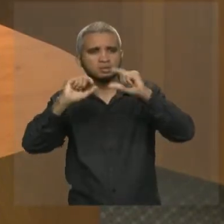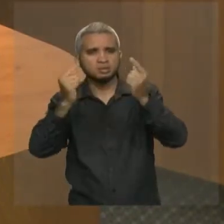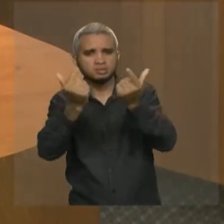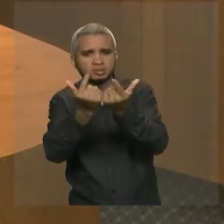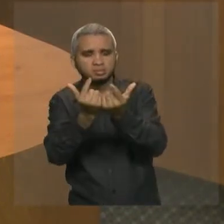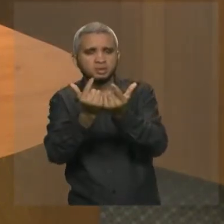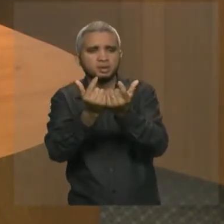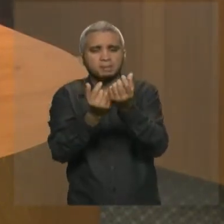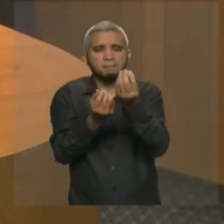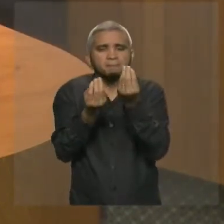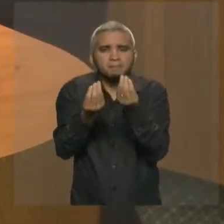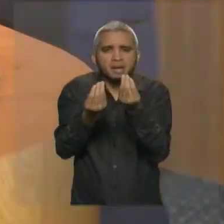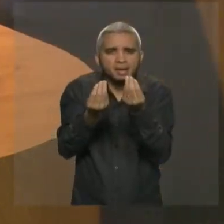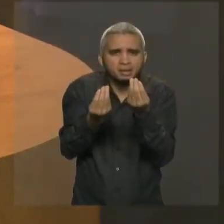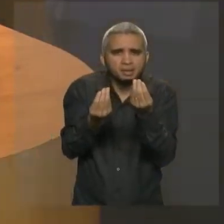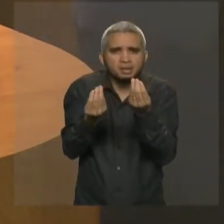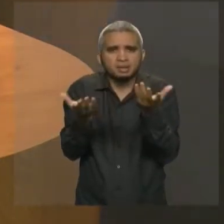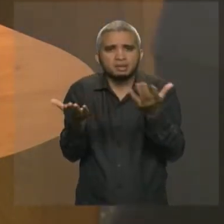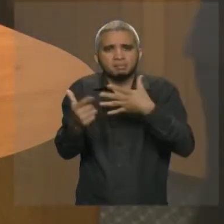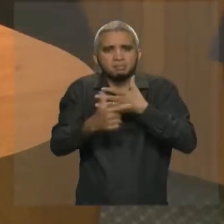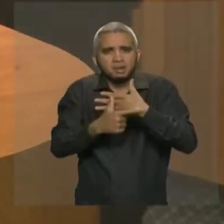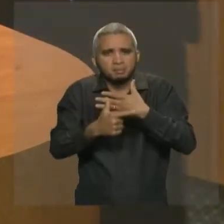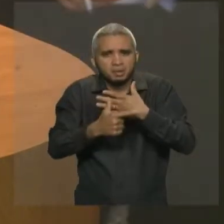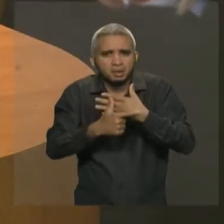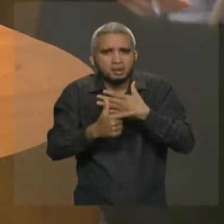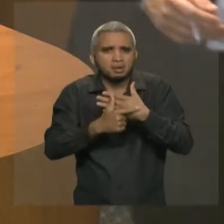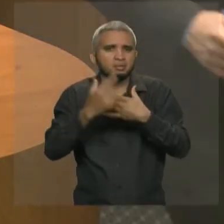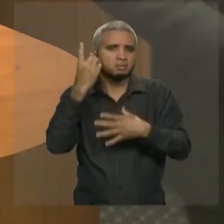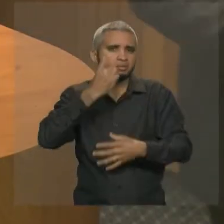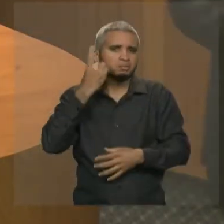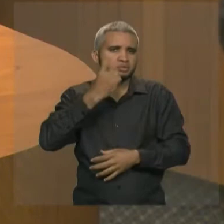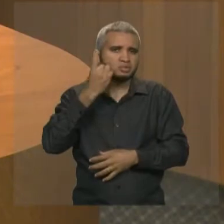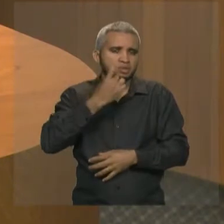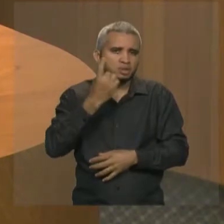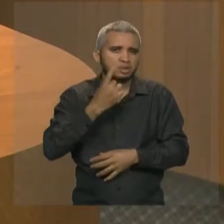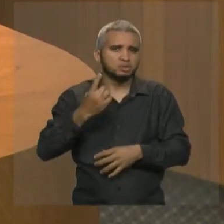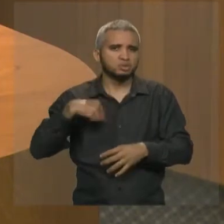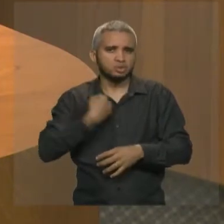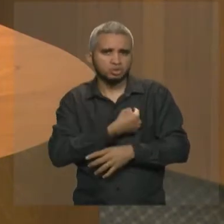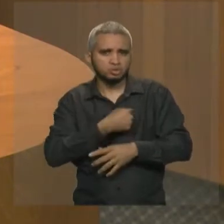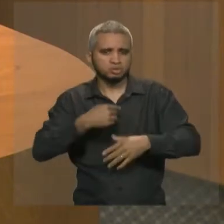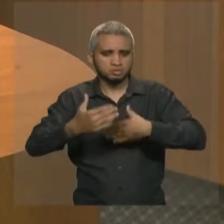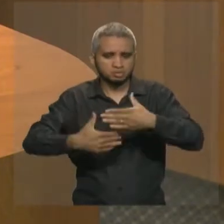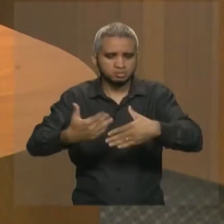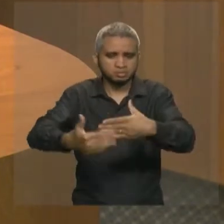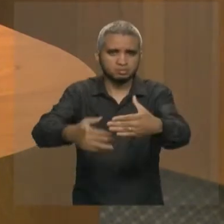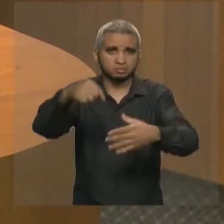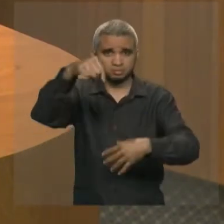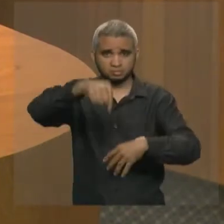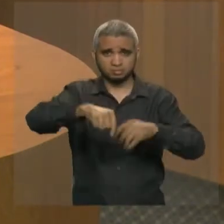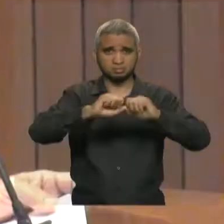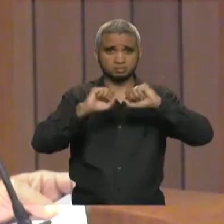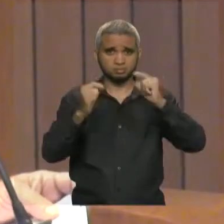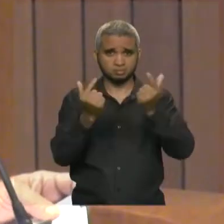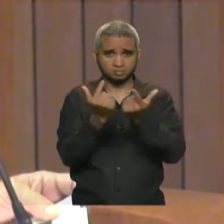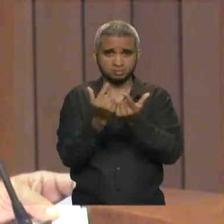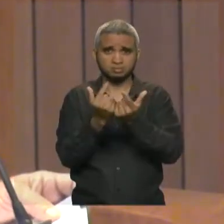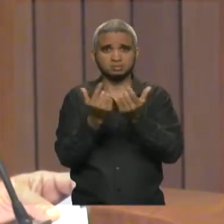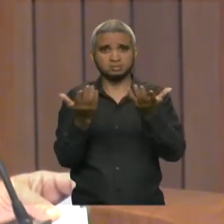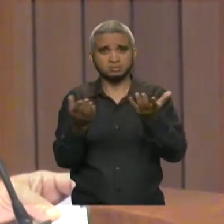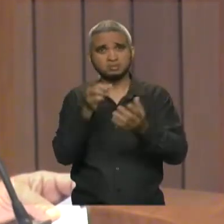quais são os nossos compromissos que nós devemos desenvolver aqui na Casa. Então, boas-vindas a todos os